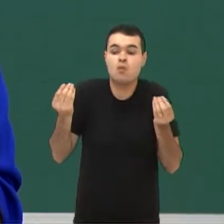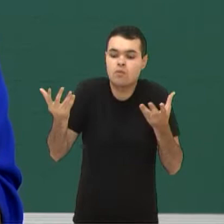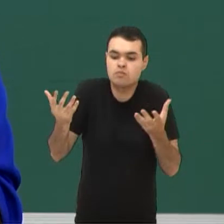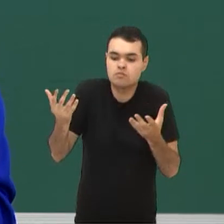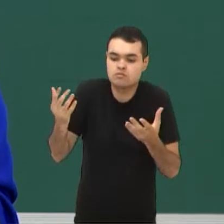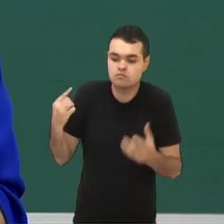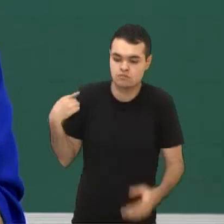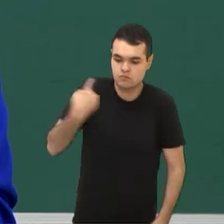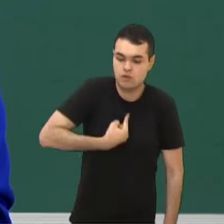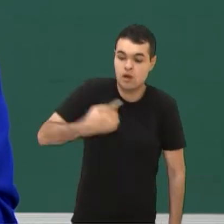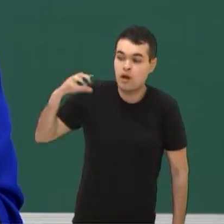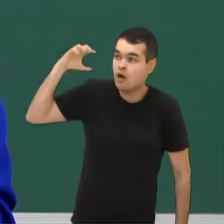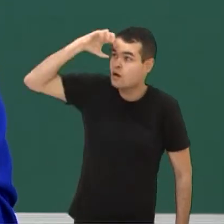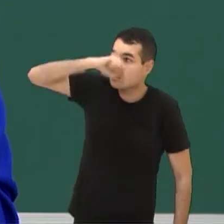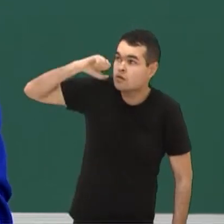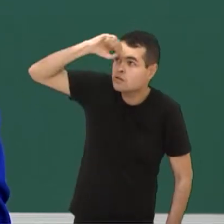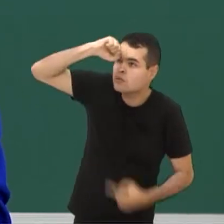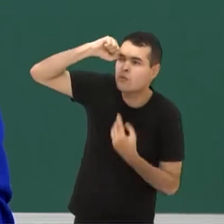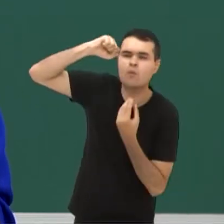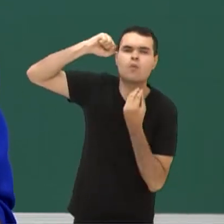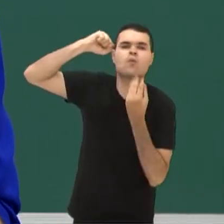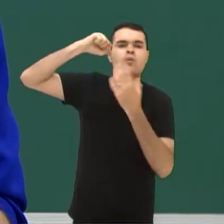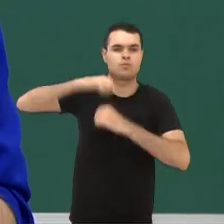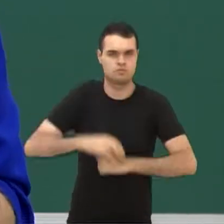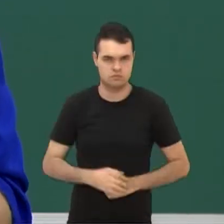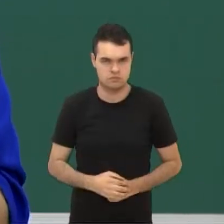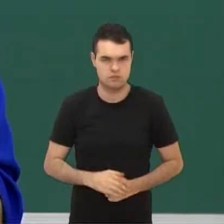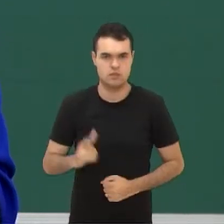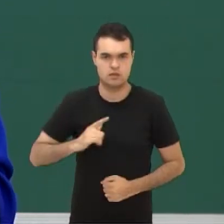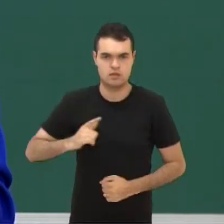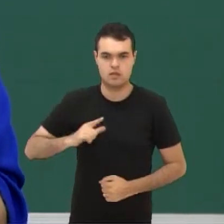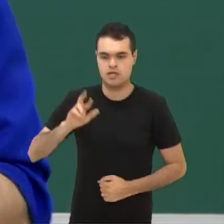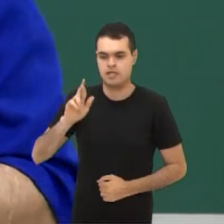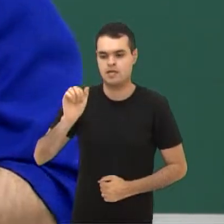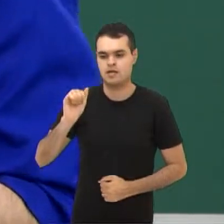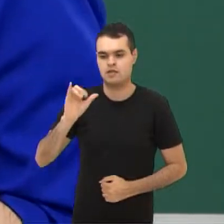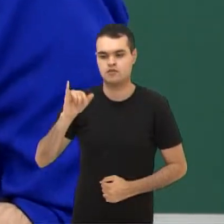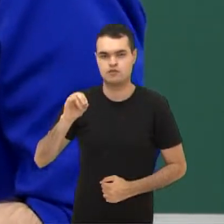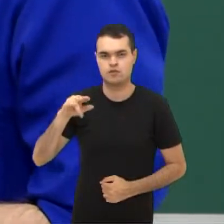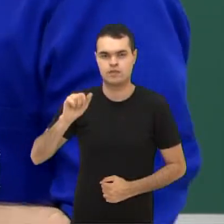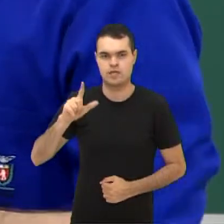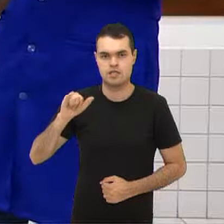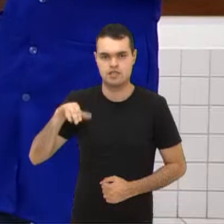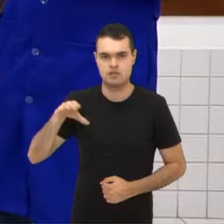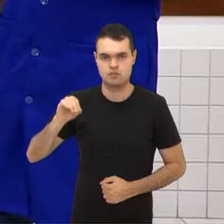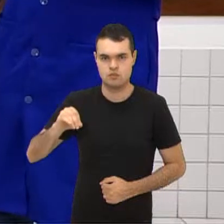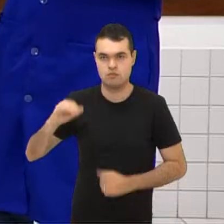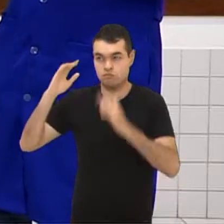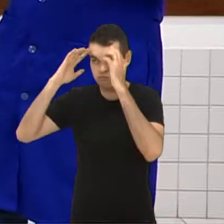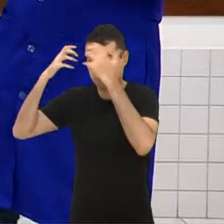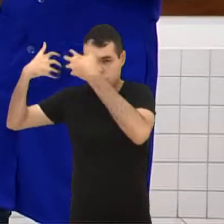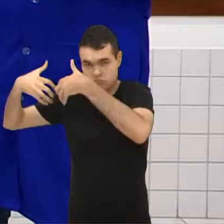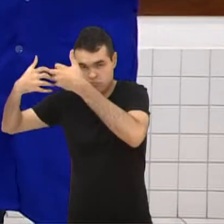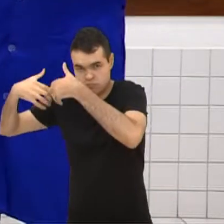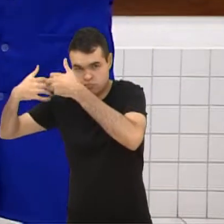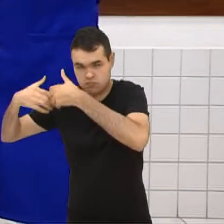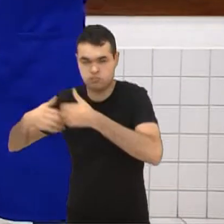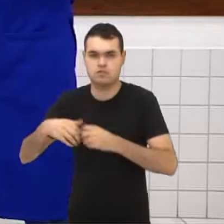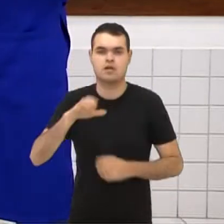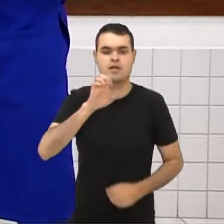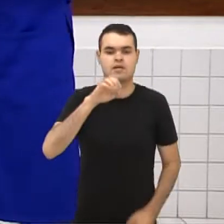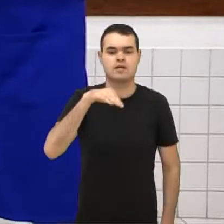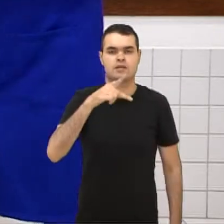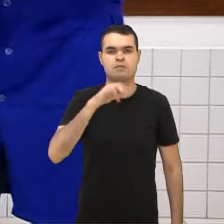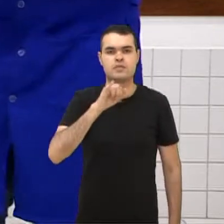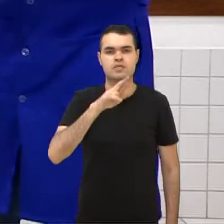que se dá o processo da aprendizagem. Então nós vimos um pouquinho sobre racionalismo, empirismo e agora a contribuição de Conte. Já temos uma resposta aí,